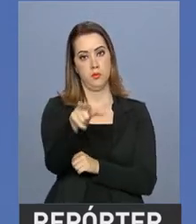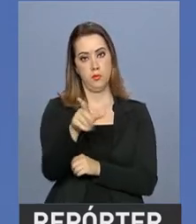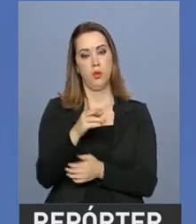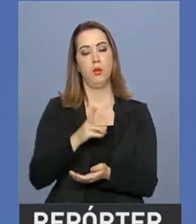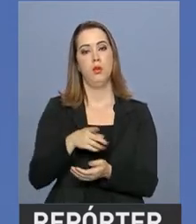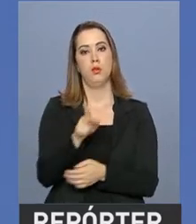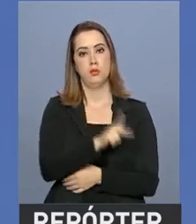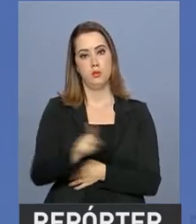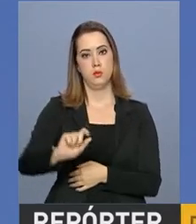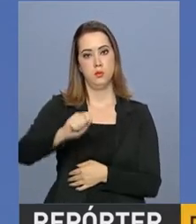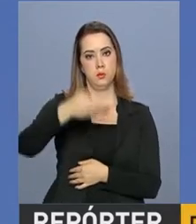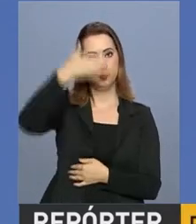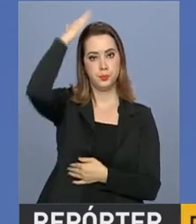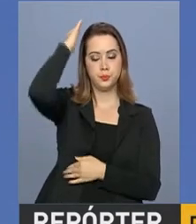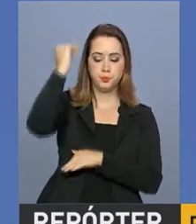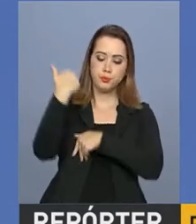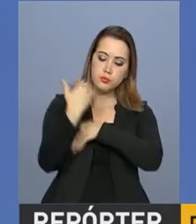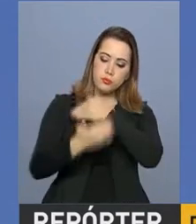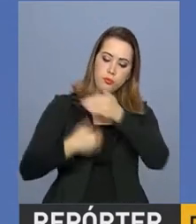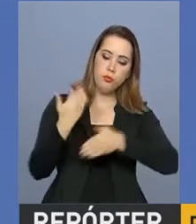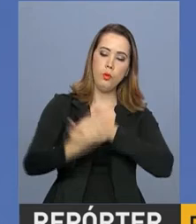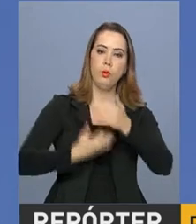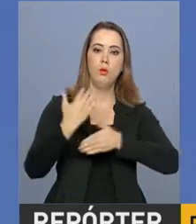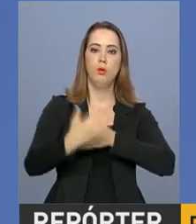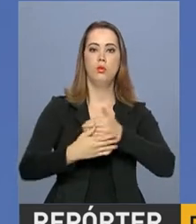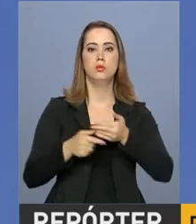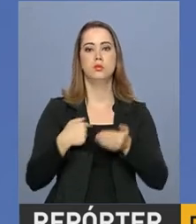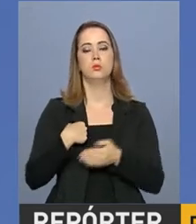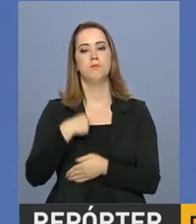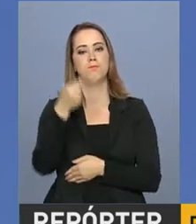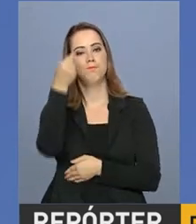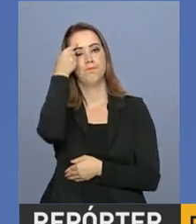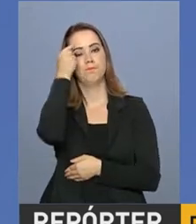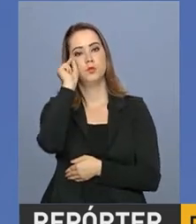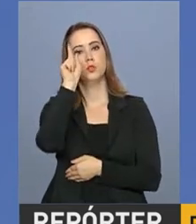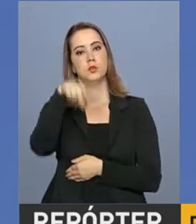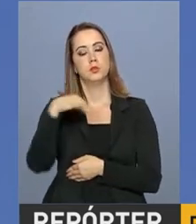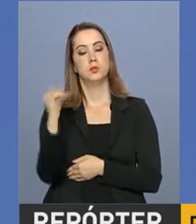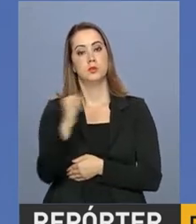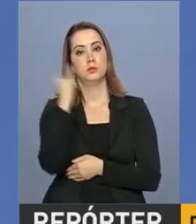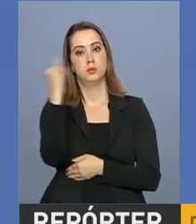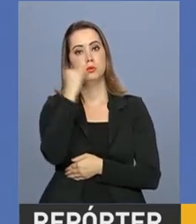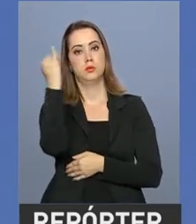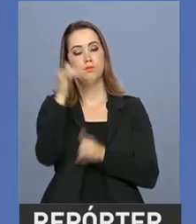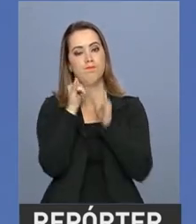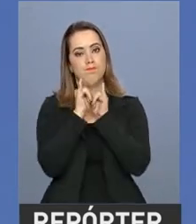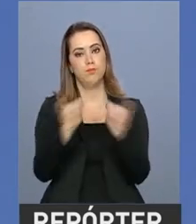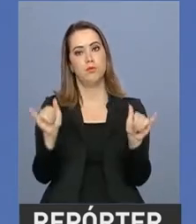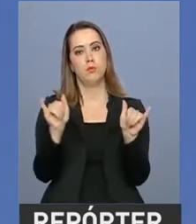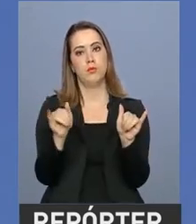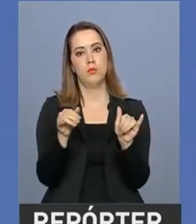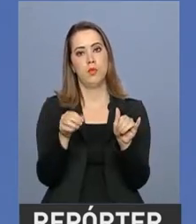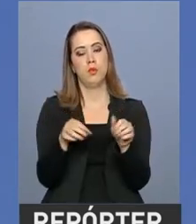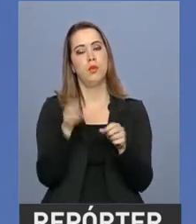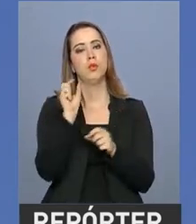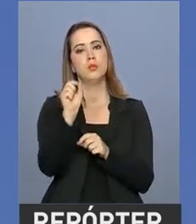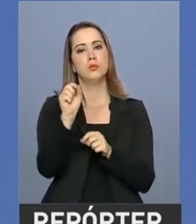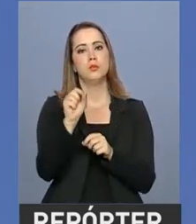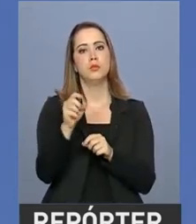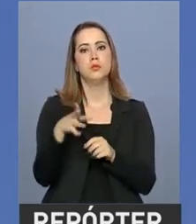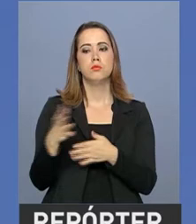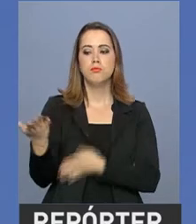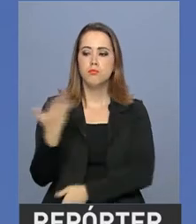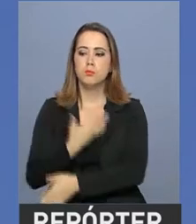for confirmado eu entendo que a principal é a mensagem que ele procurasse procurar a transmitir é